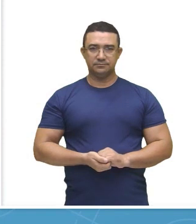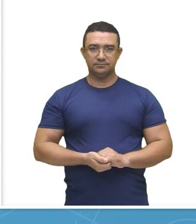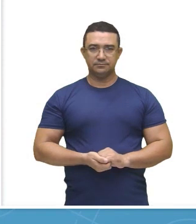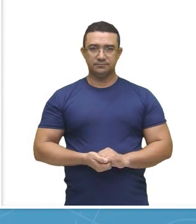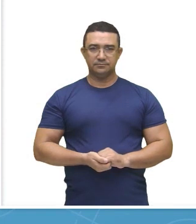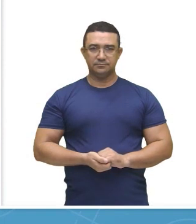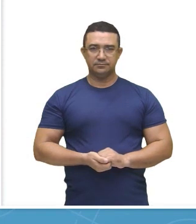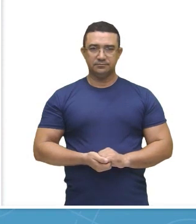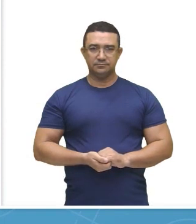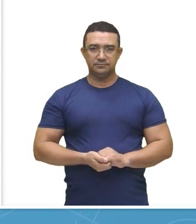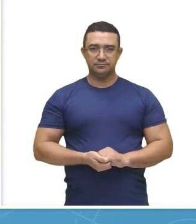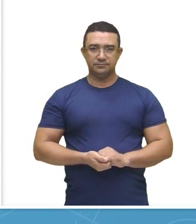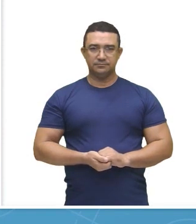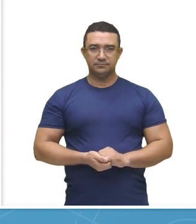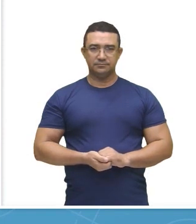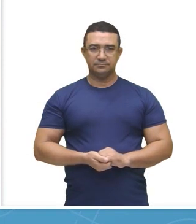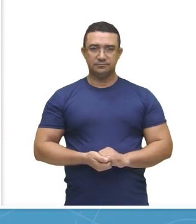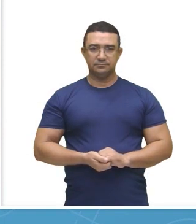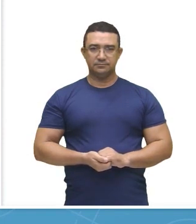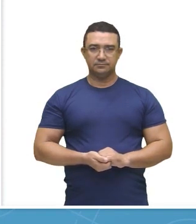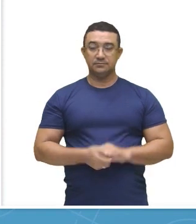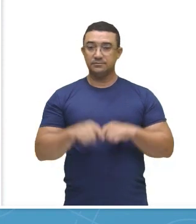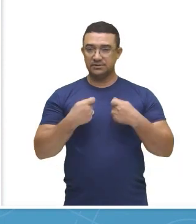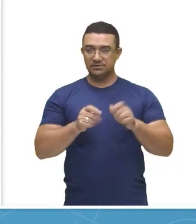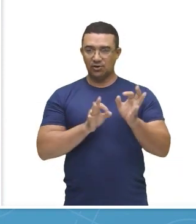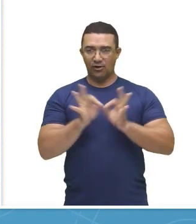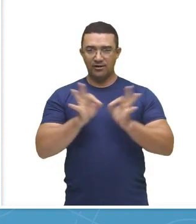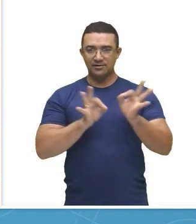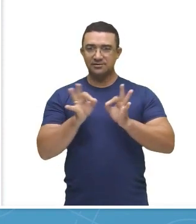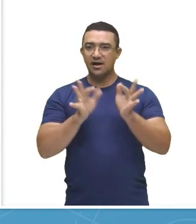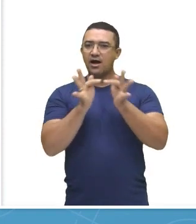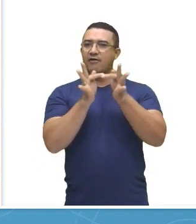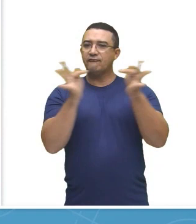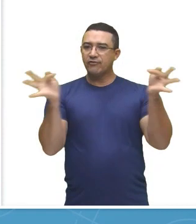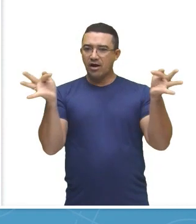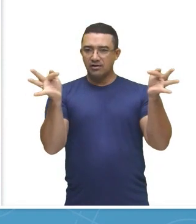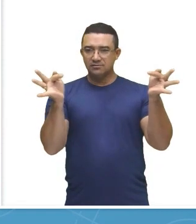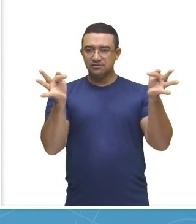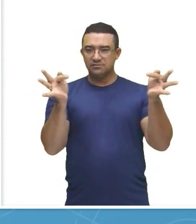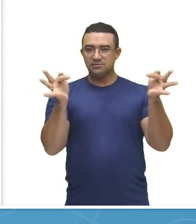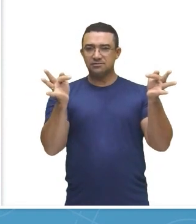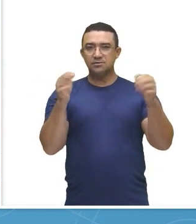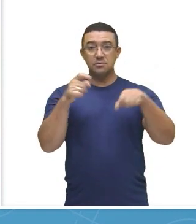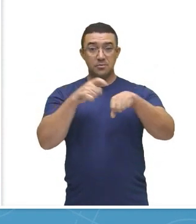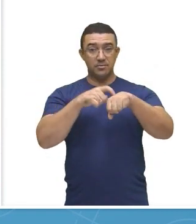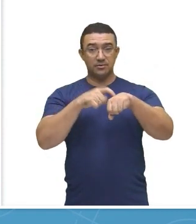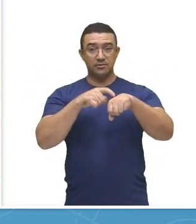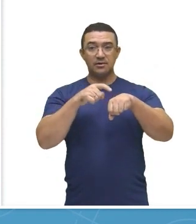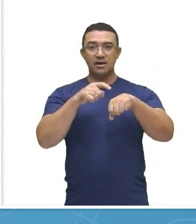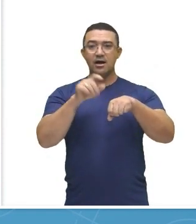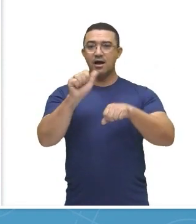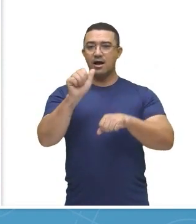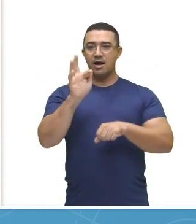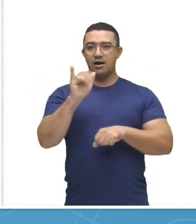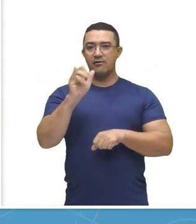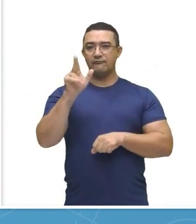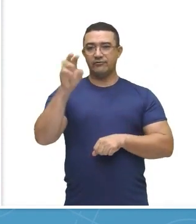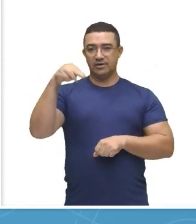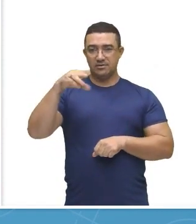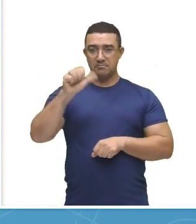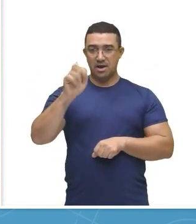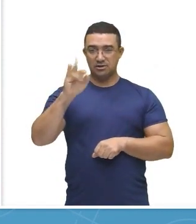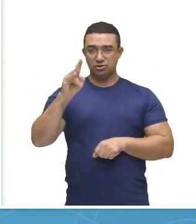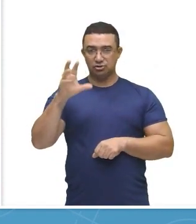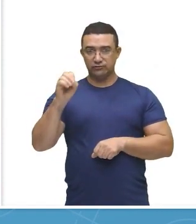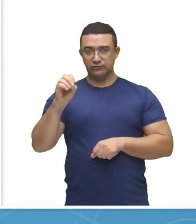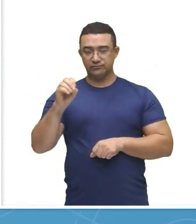para organizar conforme a forma afirmativa, era isso para fazer, tá, gente? Então, eu vou dar a resposta para vocês, mas agora